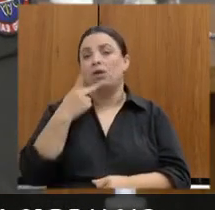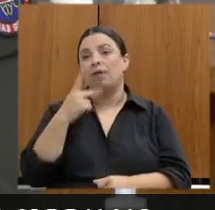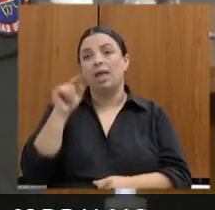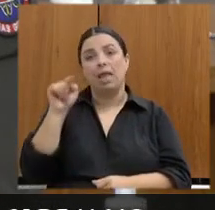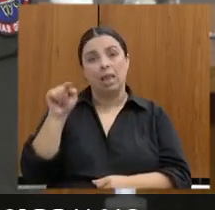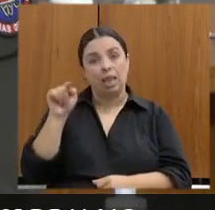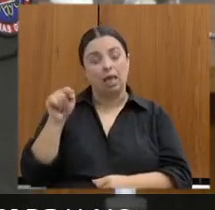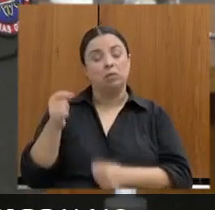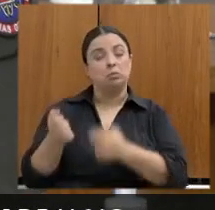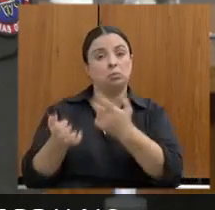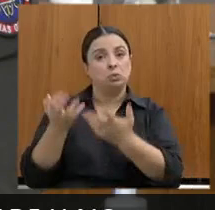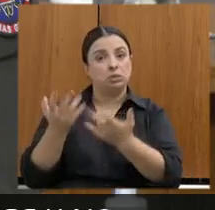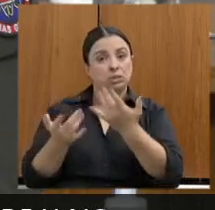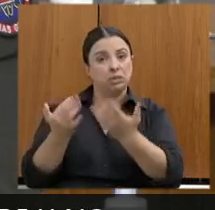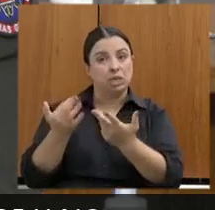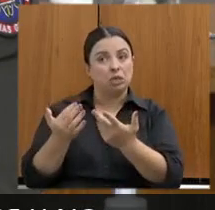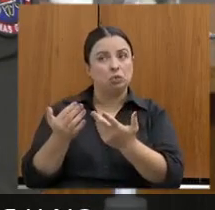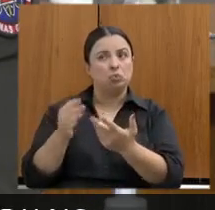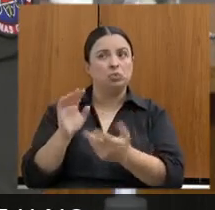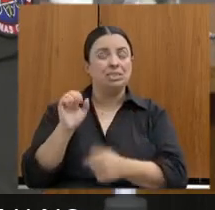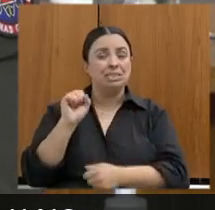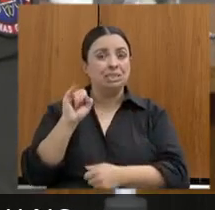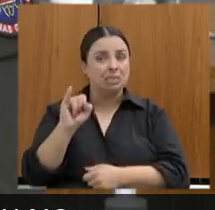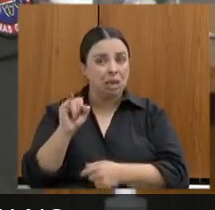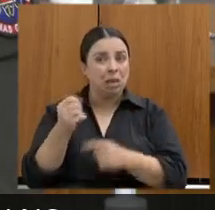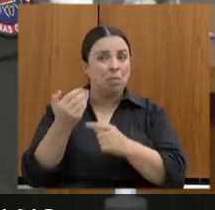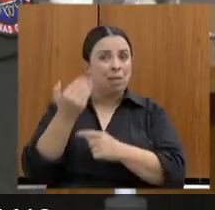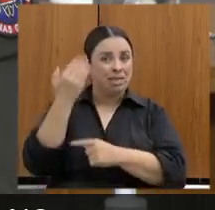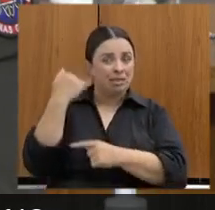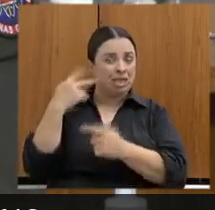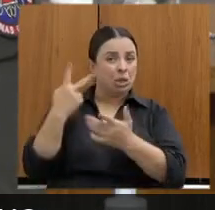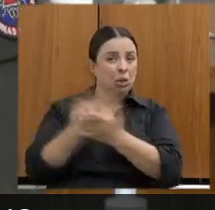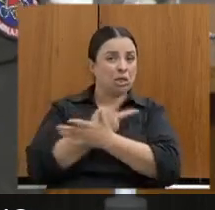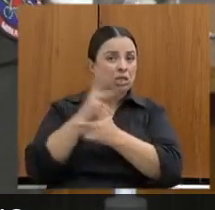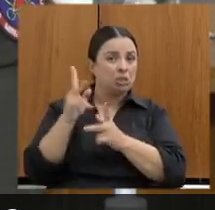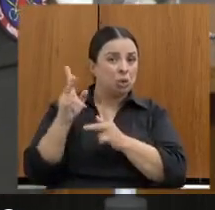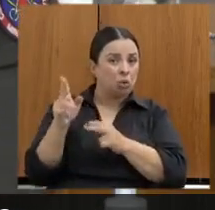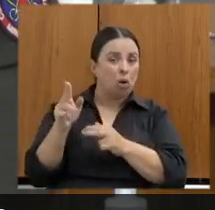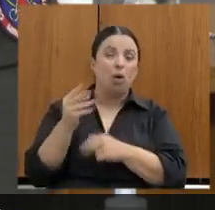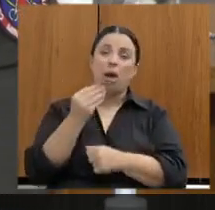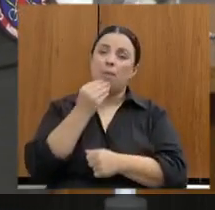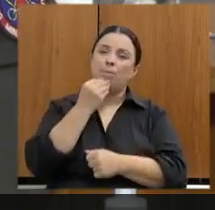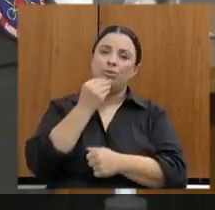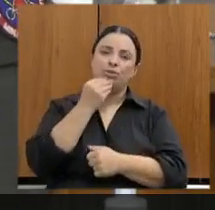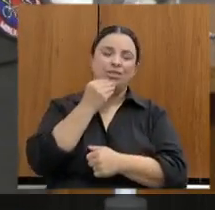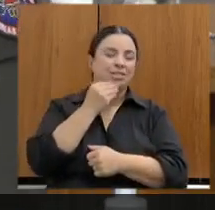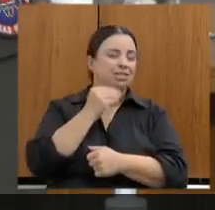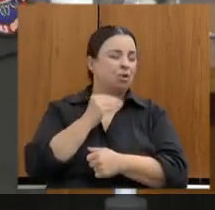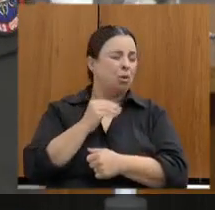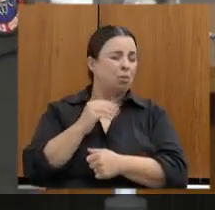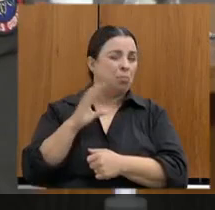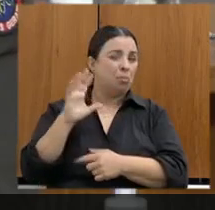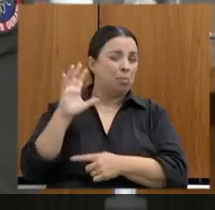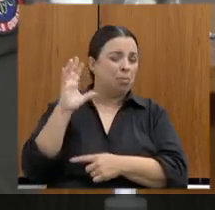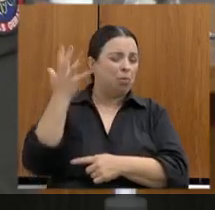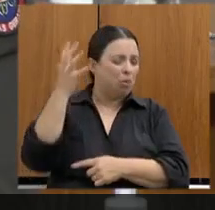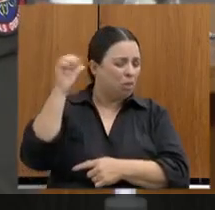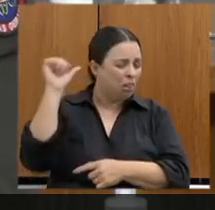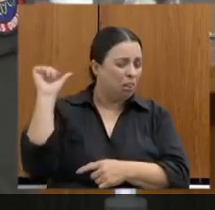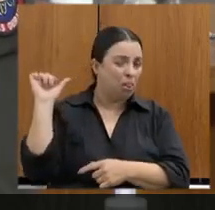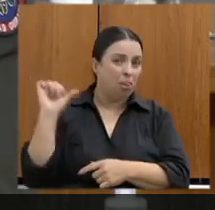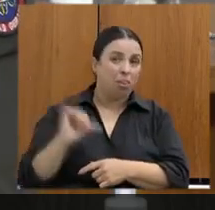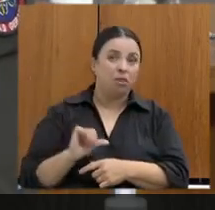incêndio que em outros tempos nós poderíamos ter uma grande tragédia chegamos com